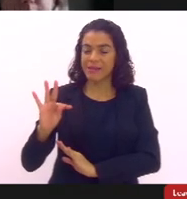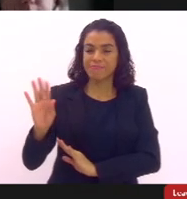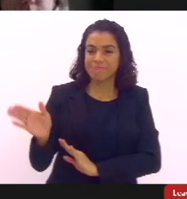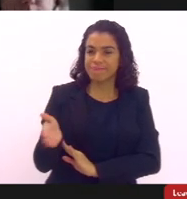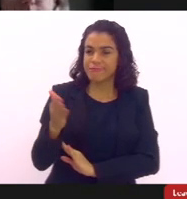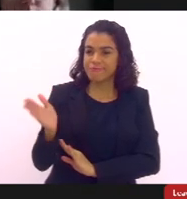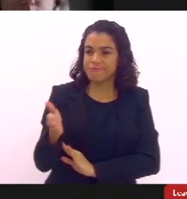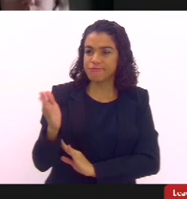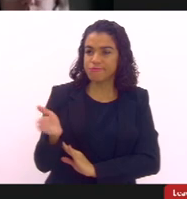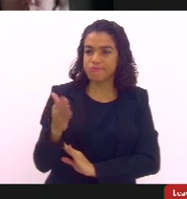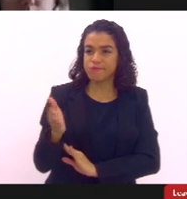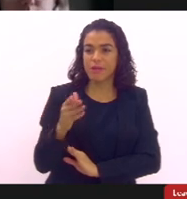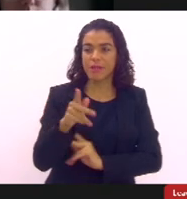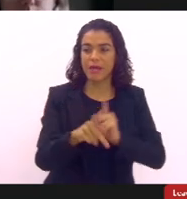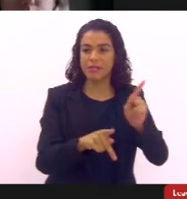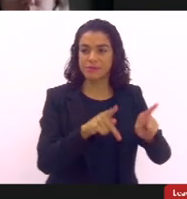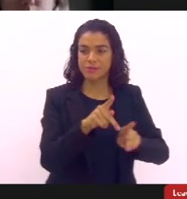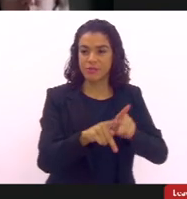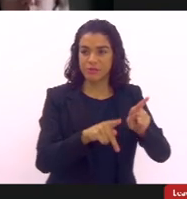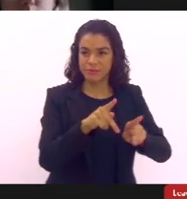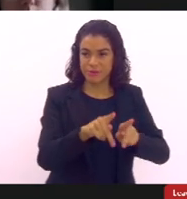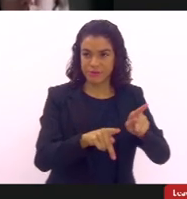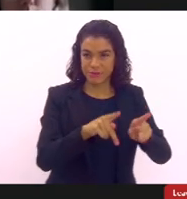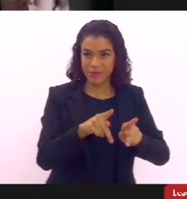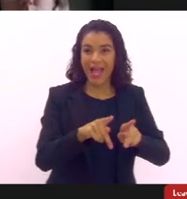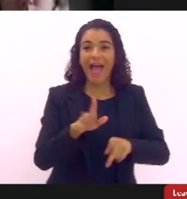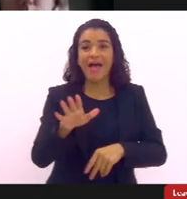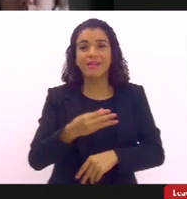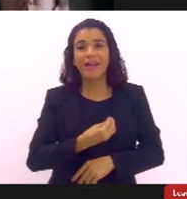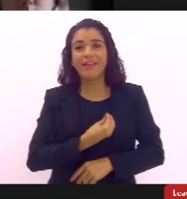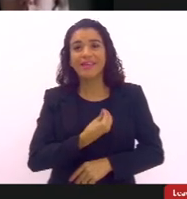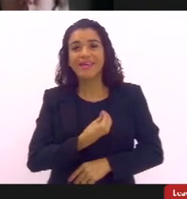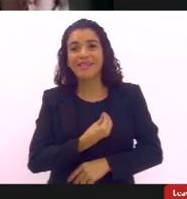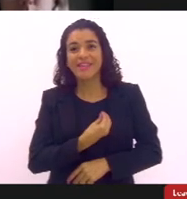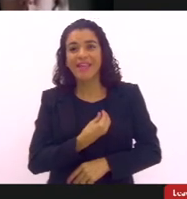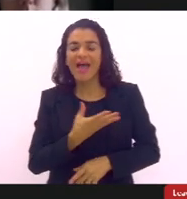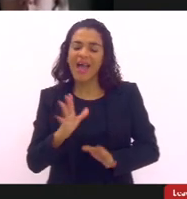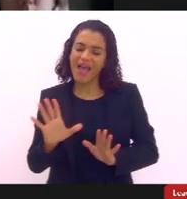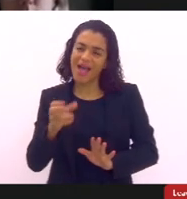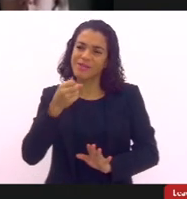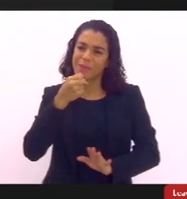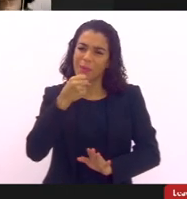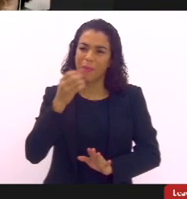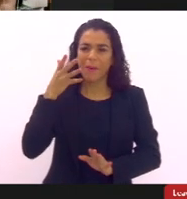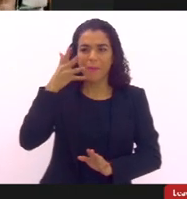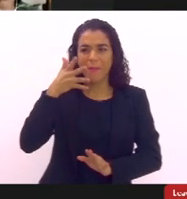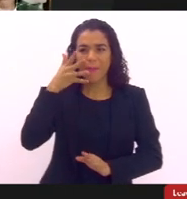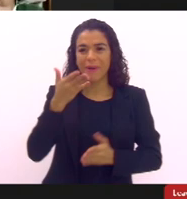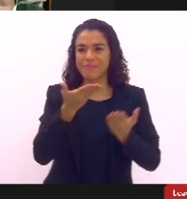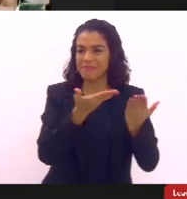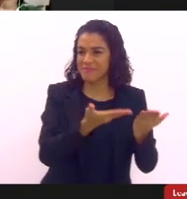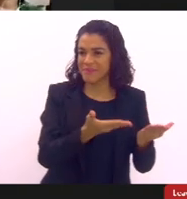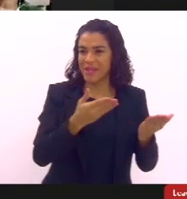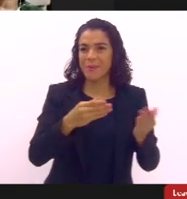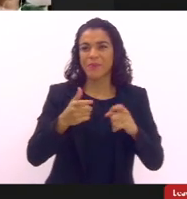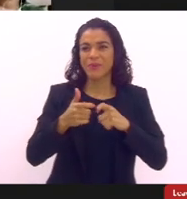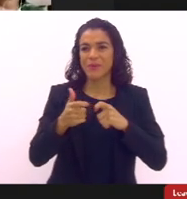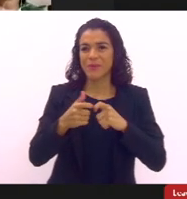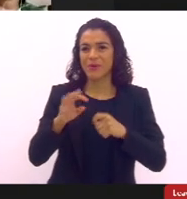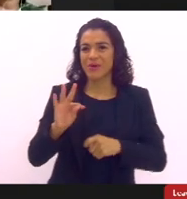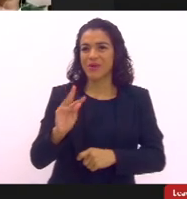frequente nas populações. Doutor Tiago já está aí. Então, eu vou passar a palavra para o doutor Tiago para fazer